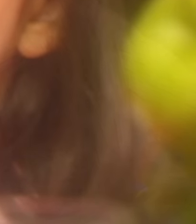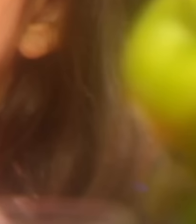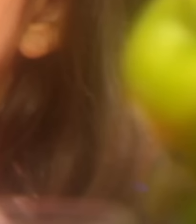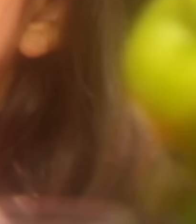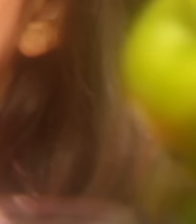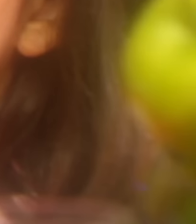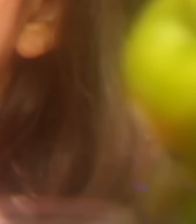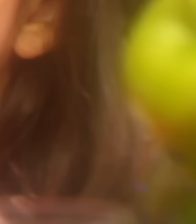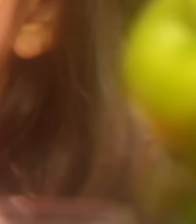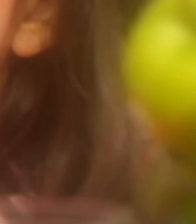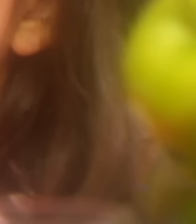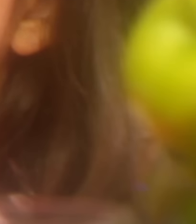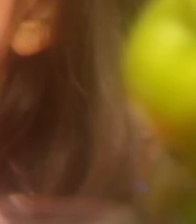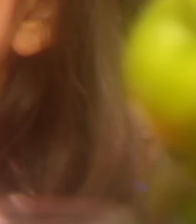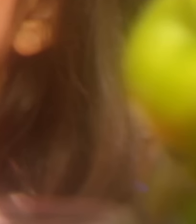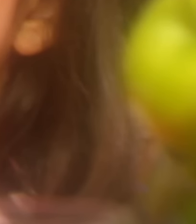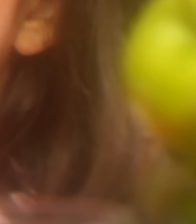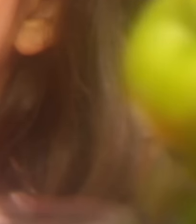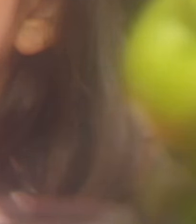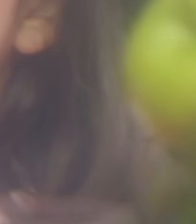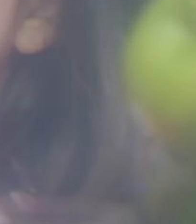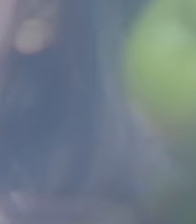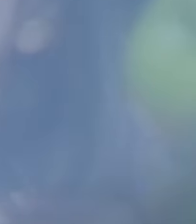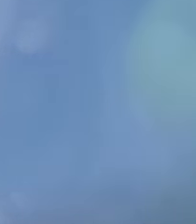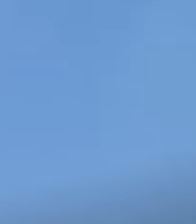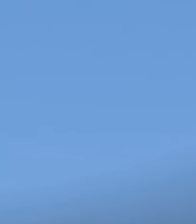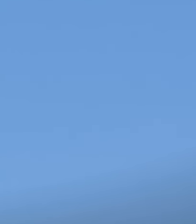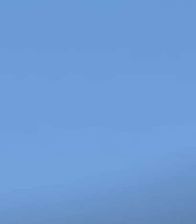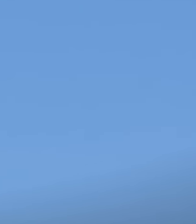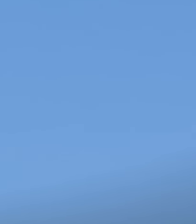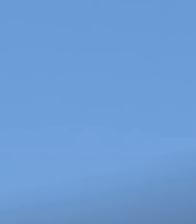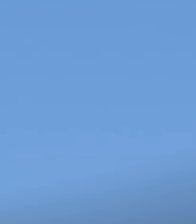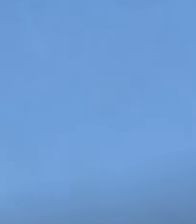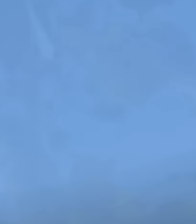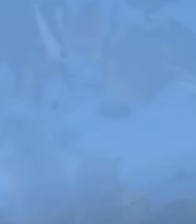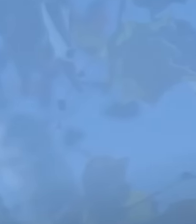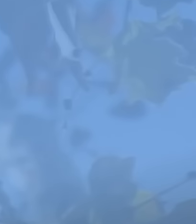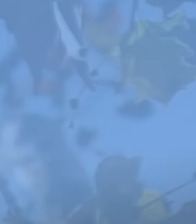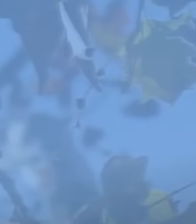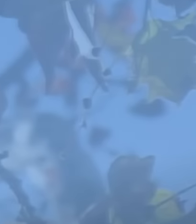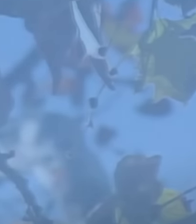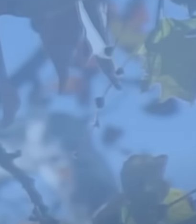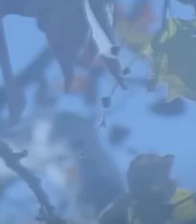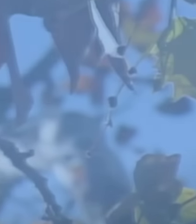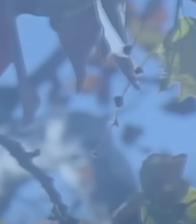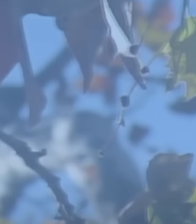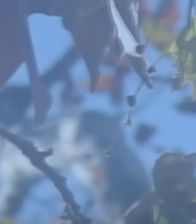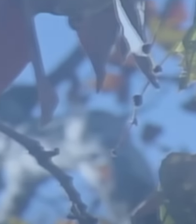agradecer, pois só